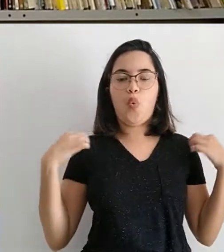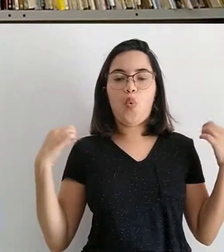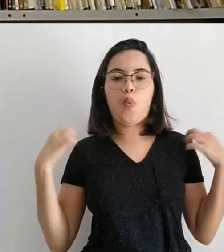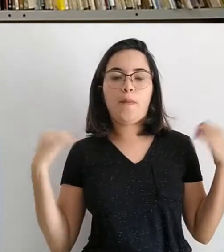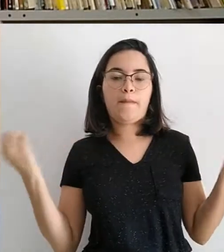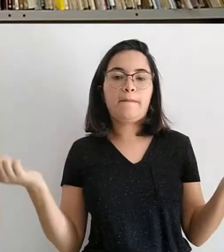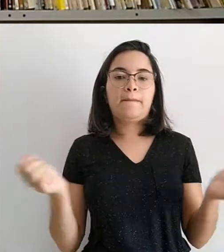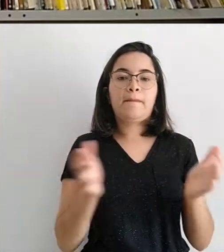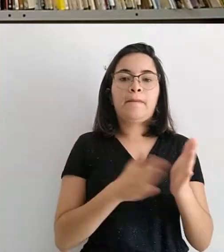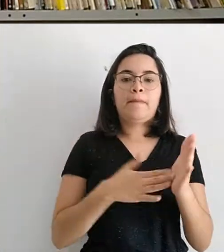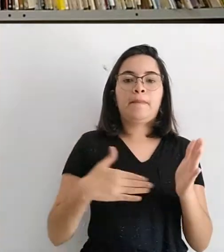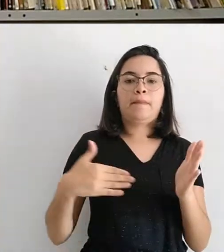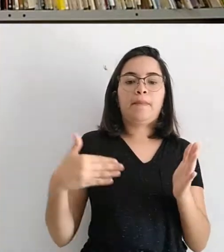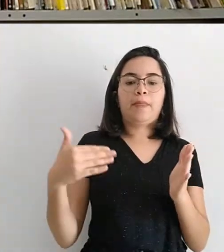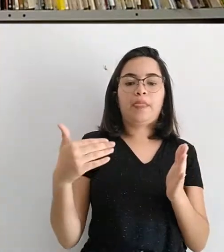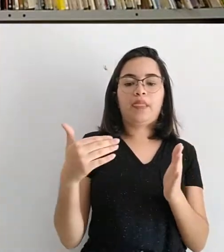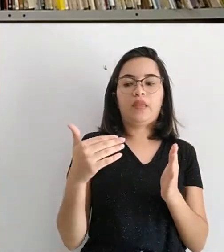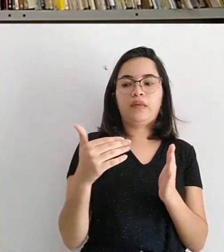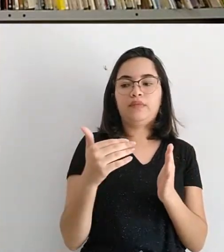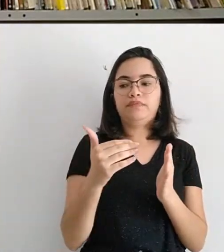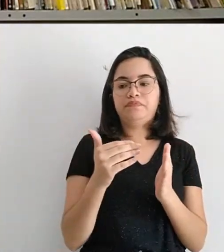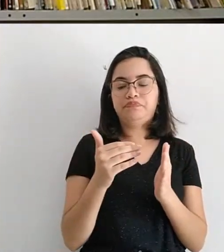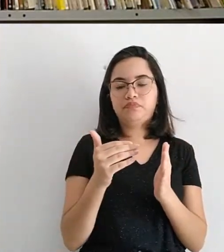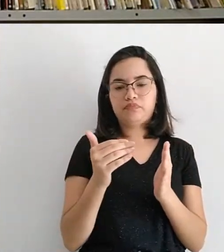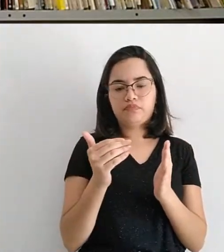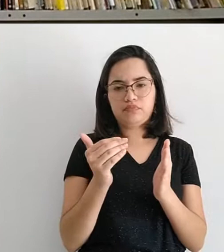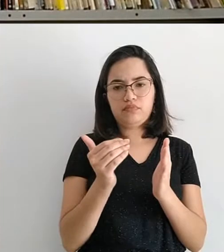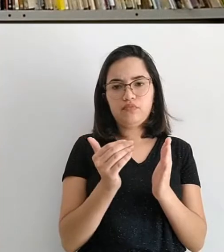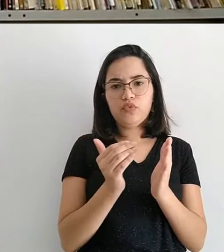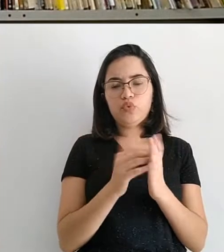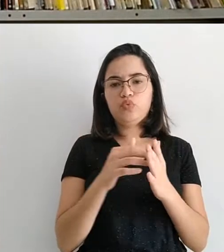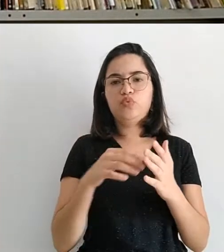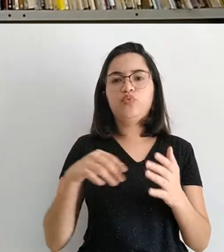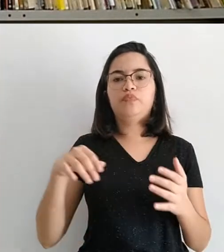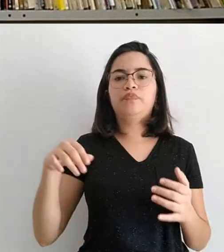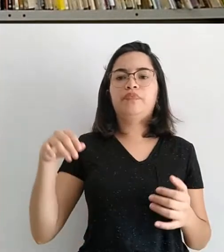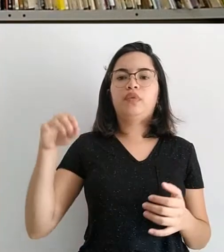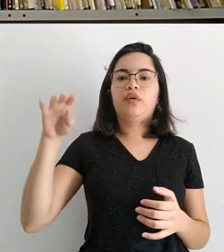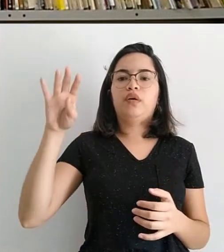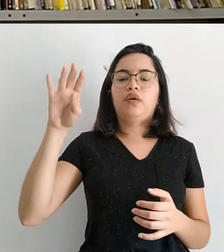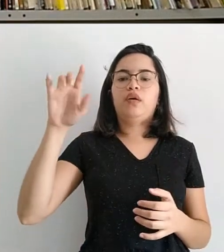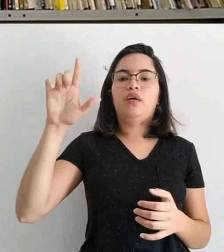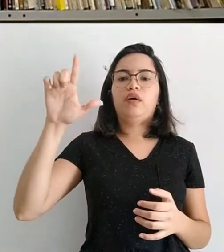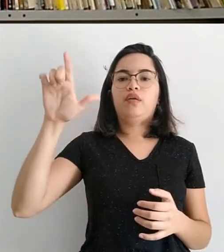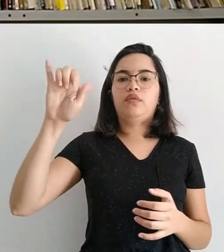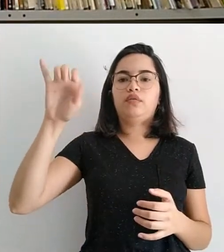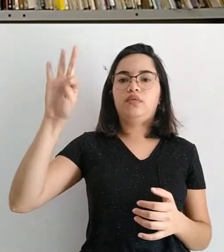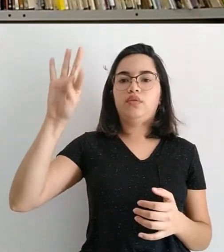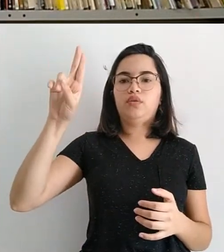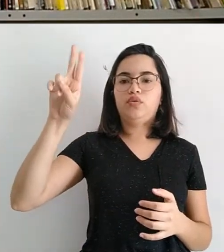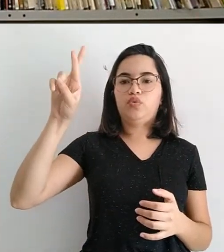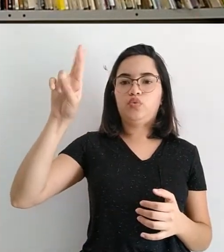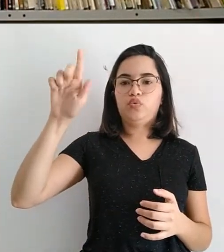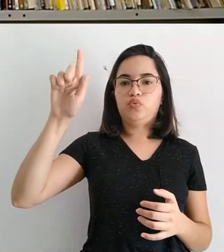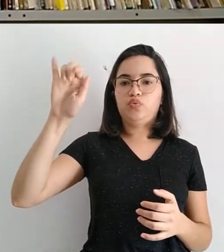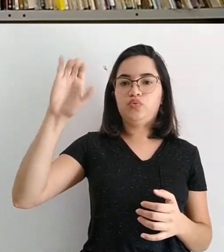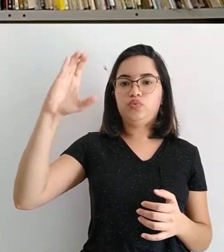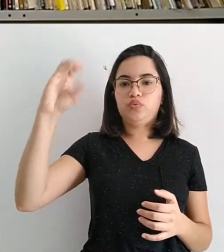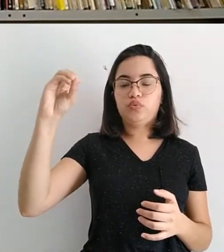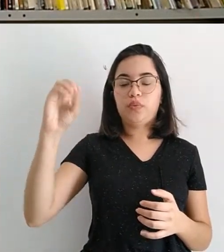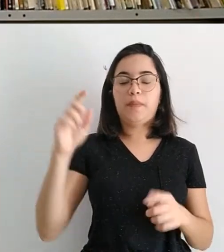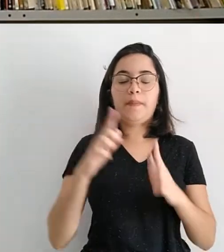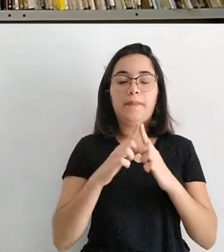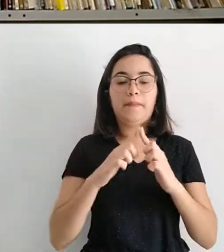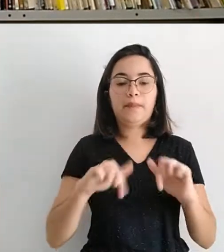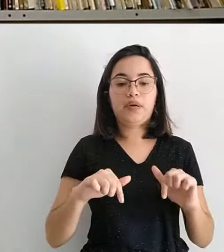roupas e todo aquele aparato litúrgico. Mas Jesus, ele sabia que por